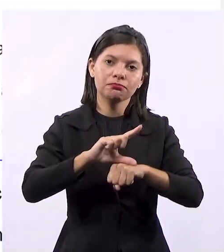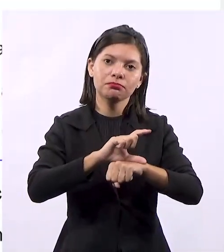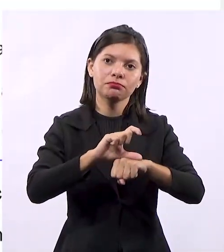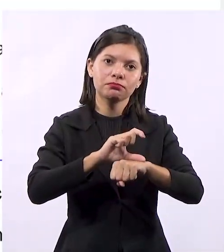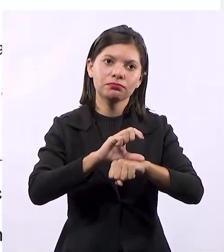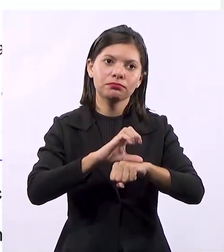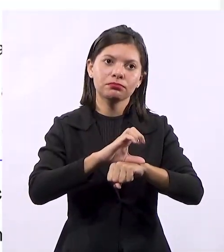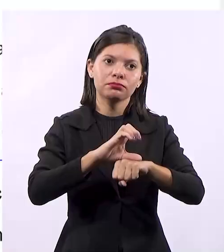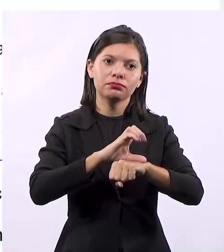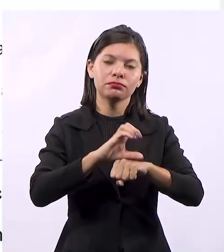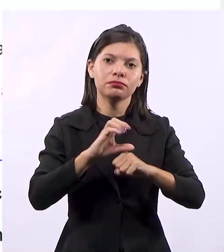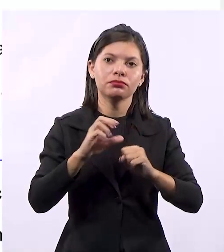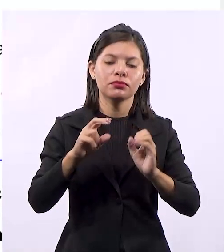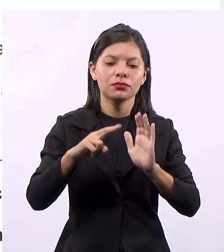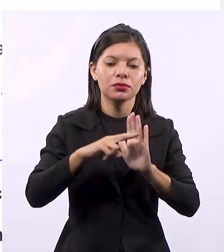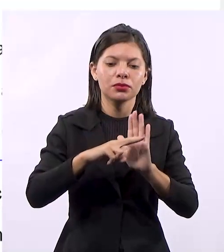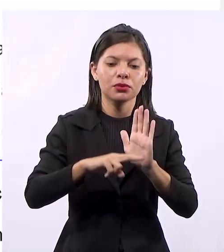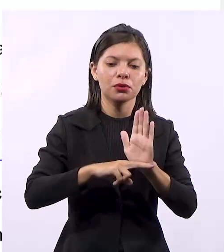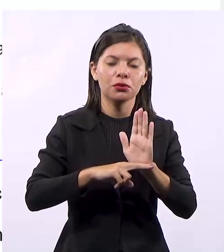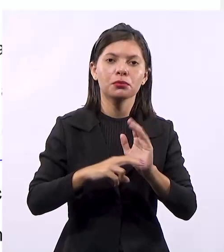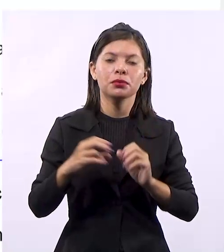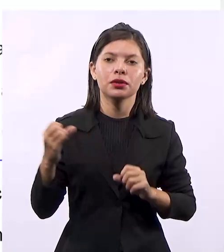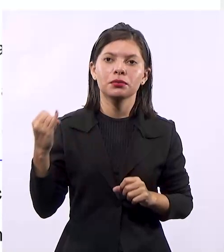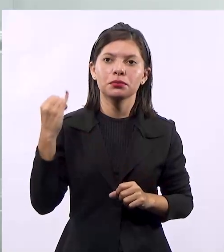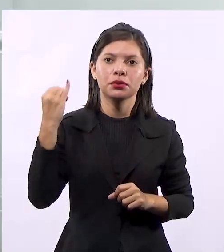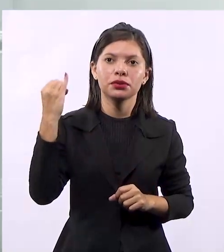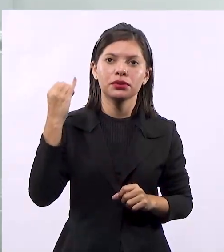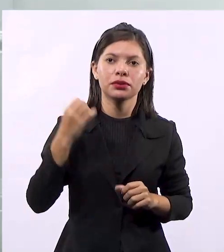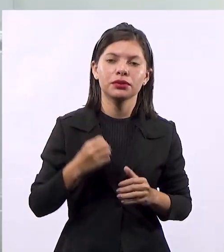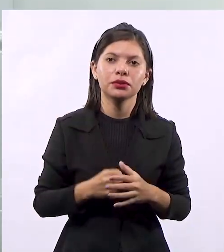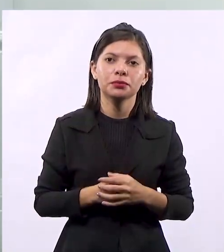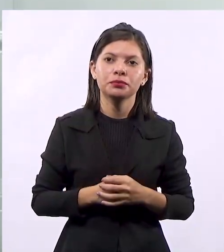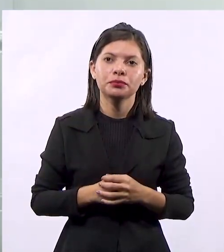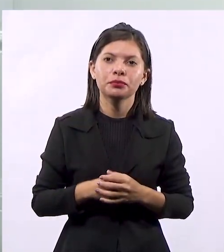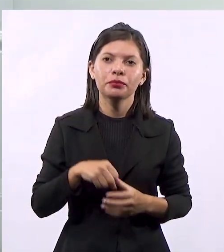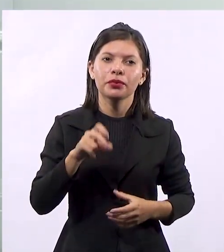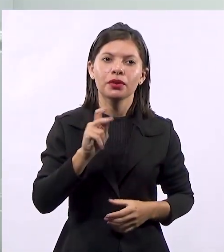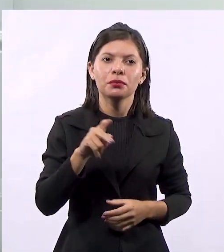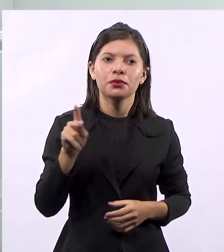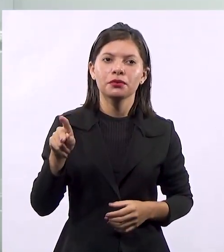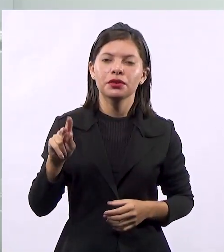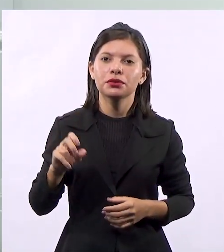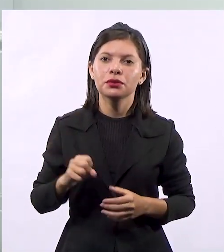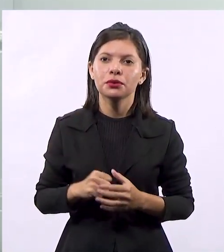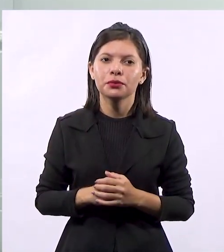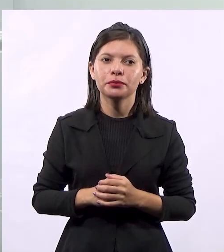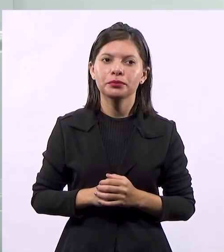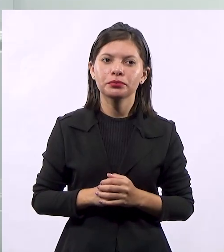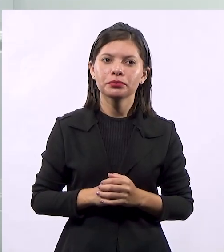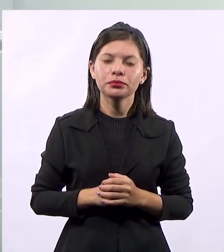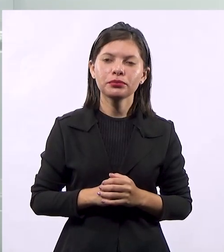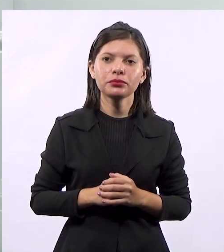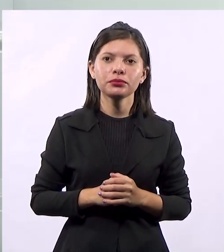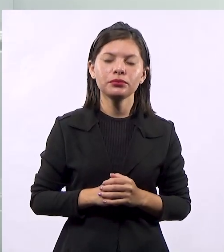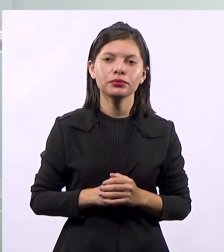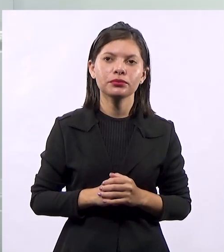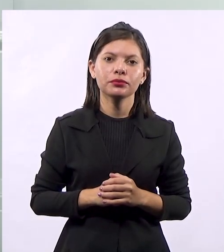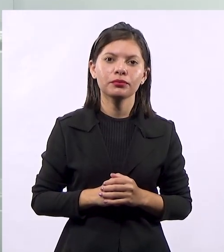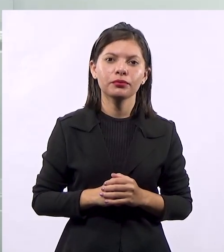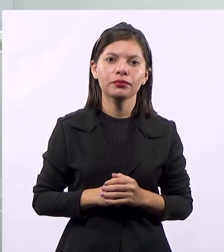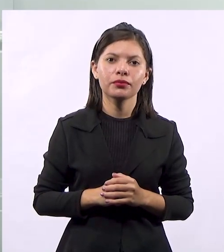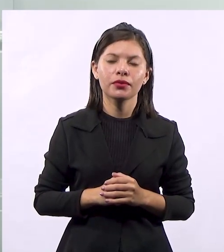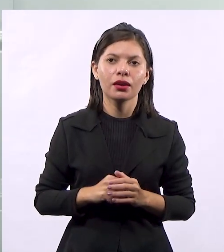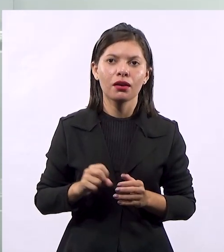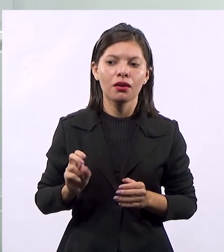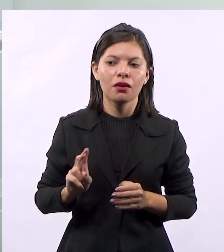escolar, garantidos na forma da lei os planos de carreira. Dentro da Constituição, que é a norma fundamental do Estado